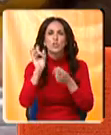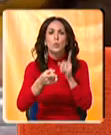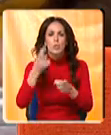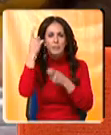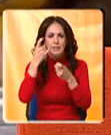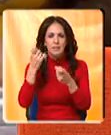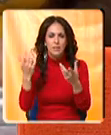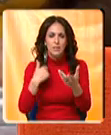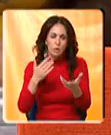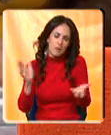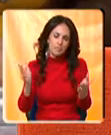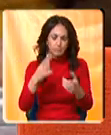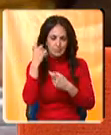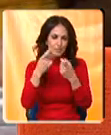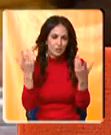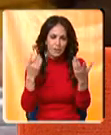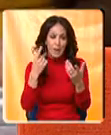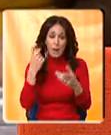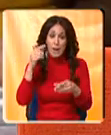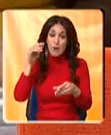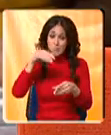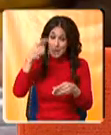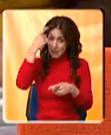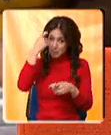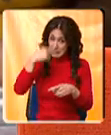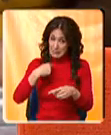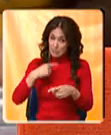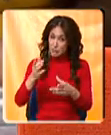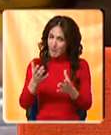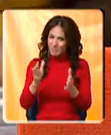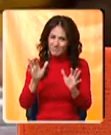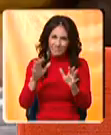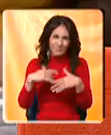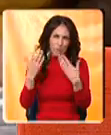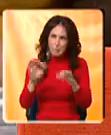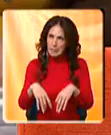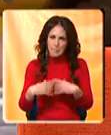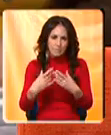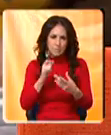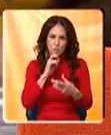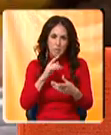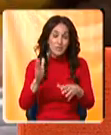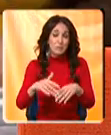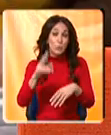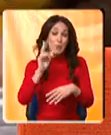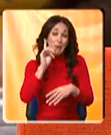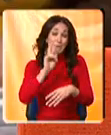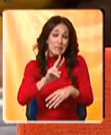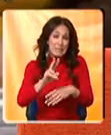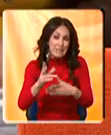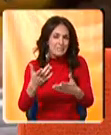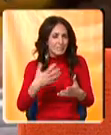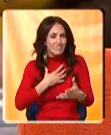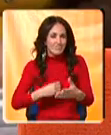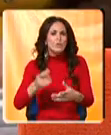Que já tinha, já era. Foi o que eu achei cá dentro. Mas já era porquê? Que se calhar com as imagens que estava a ver lá para fora.